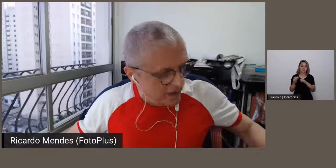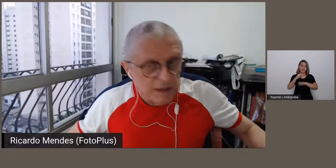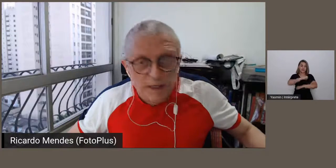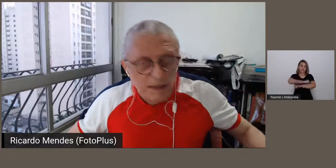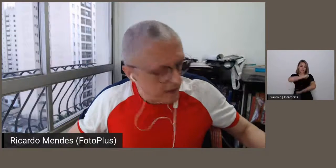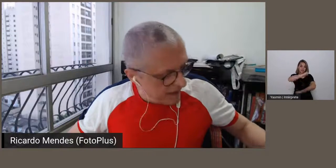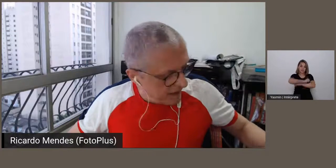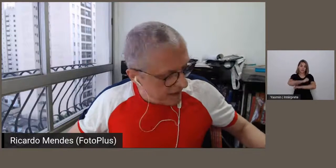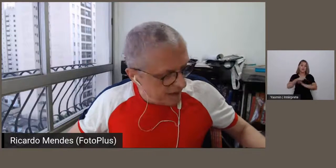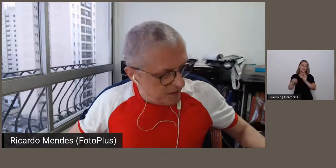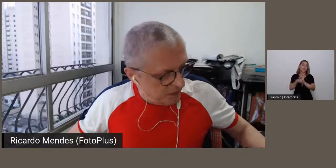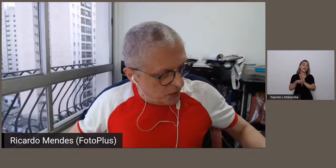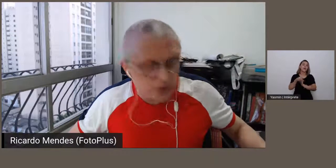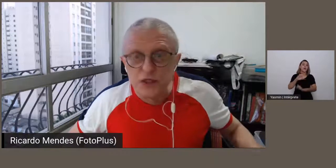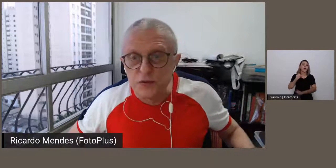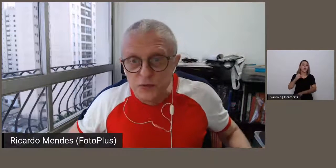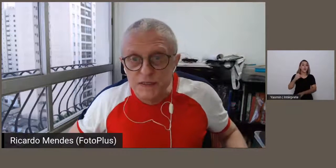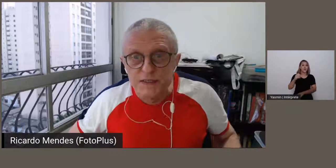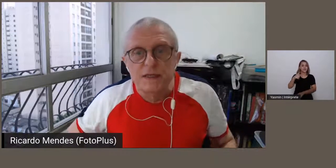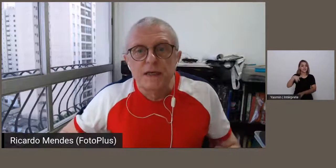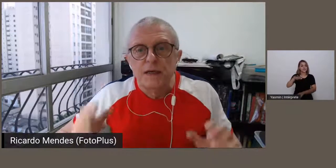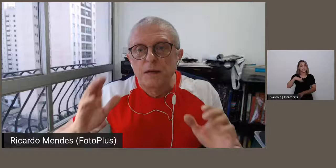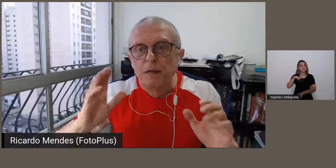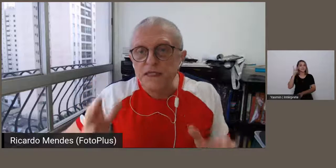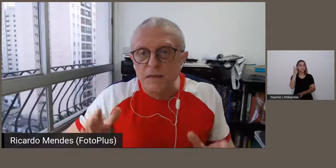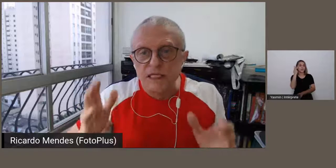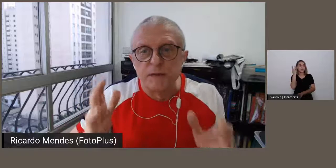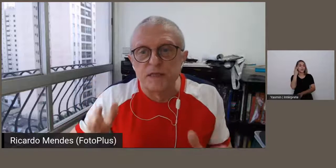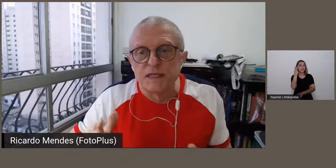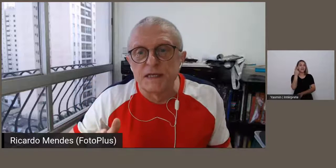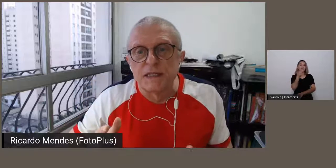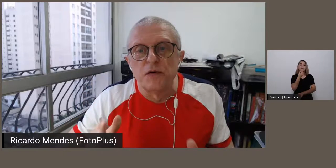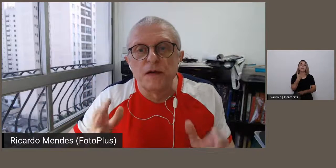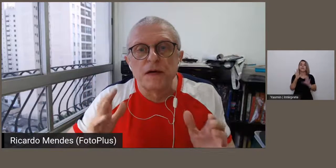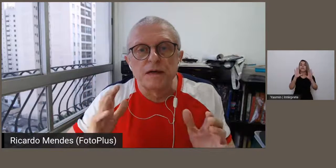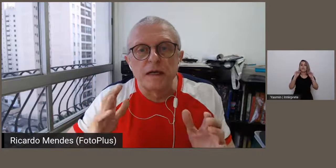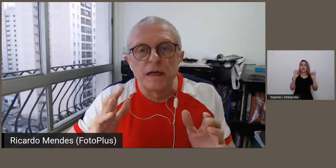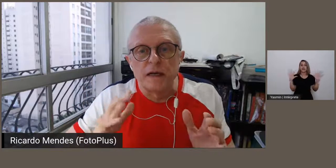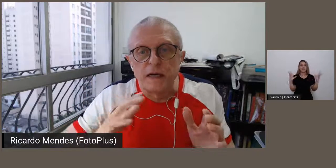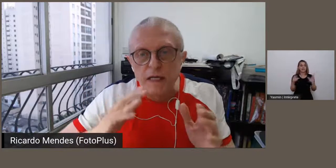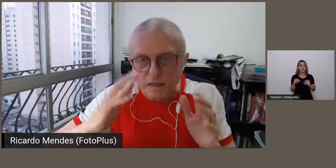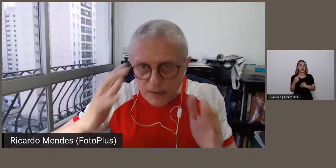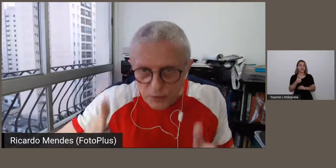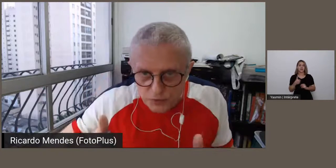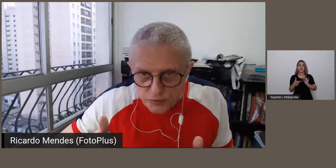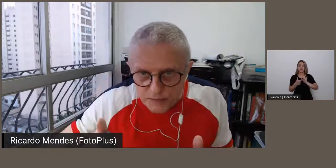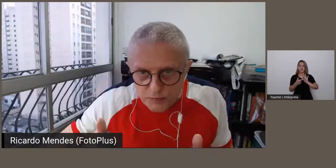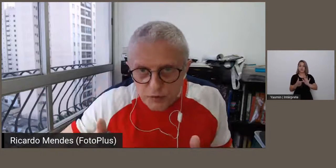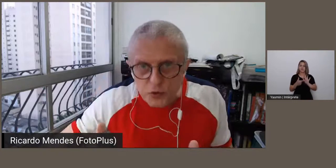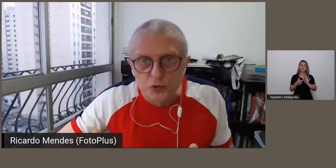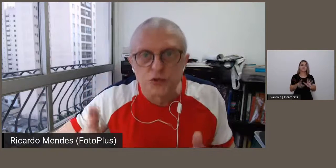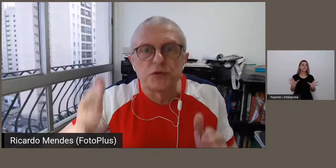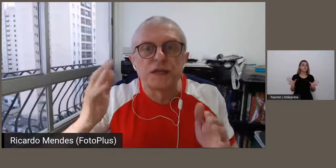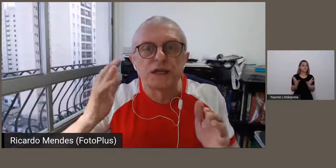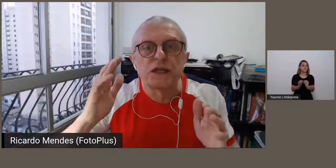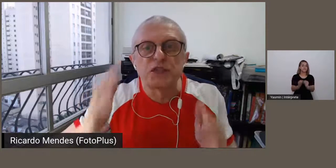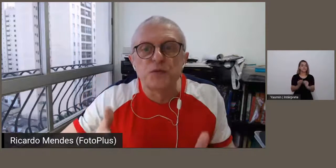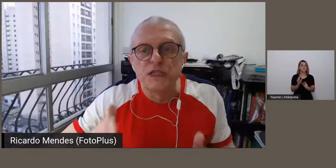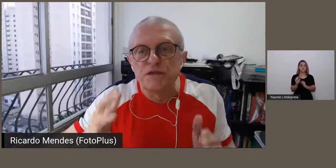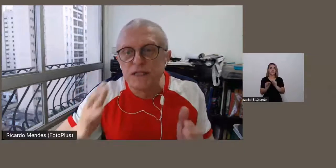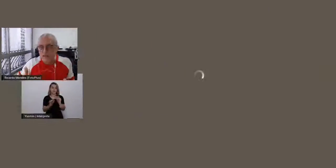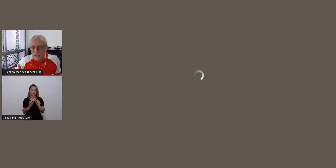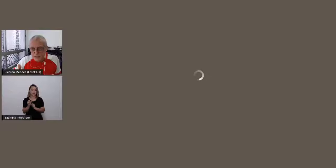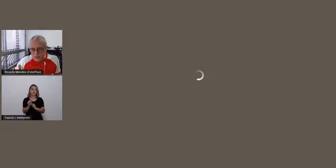Paulo. Boa noite a todos. Basicamente, a minha apresentação ela está com um tempo muito justo e